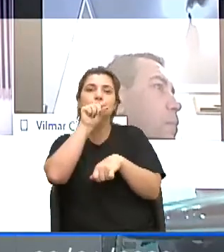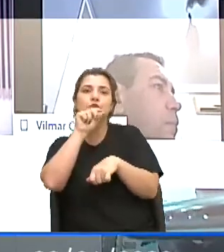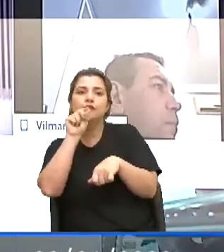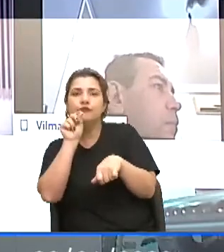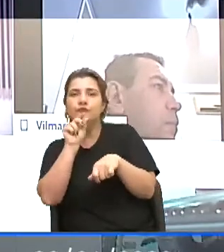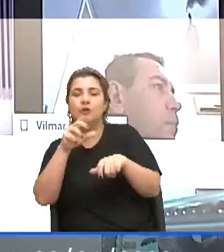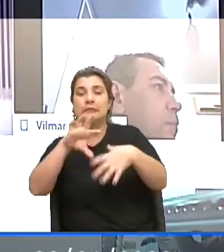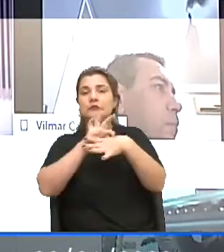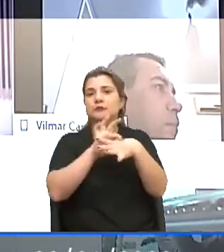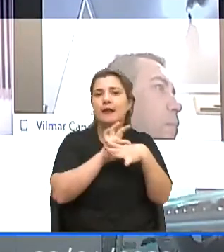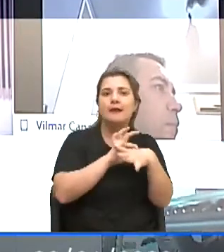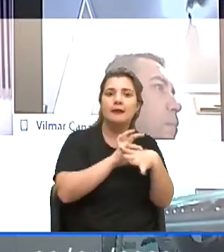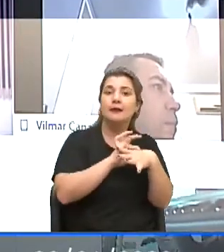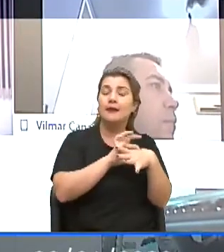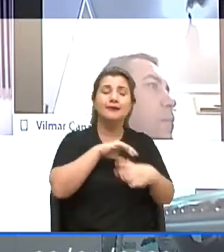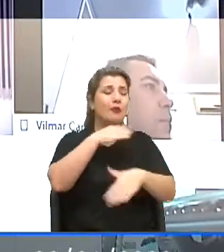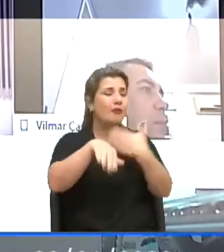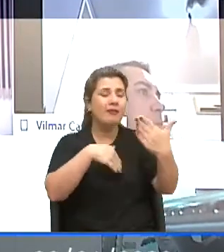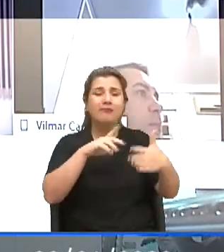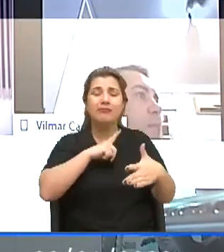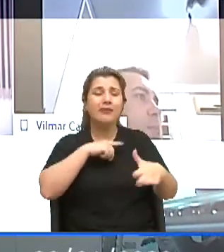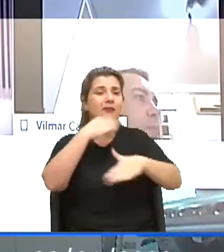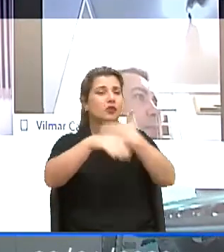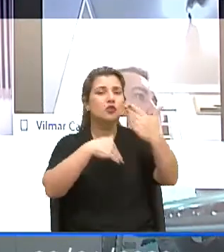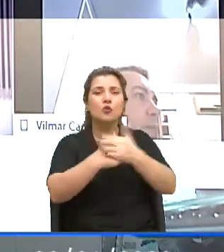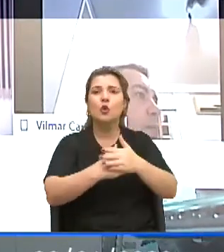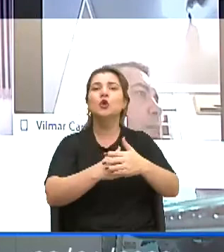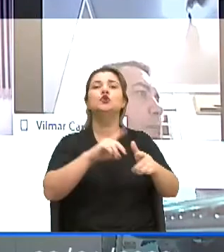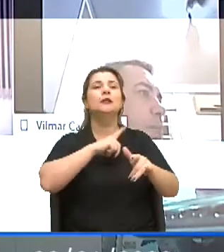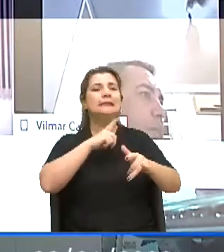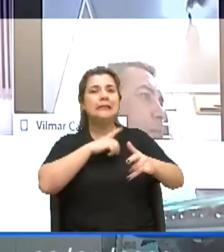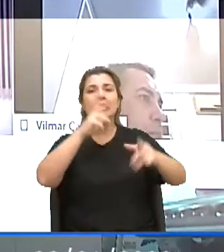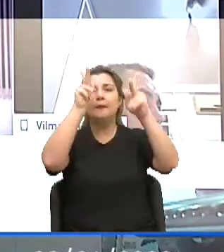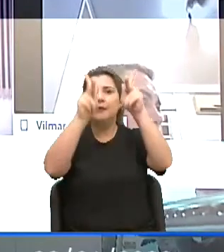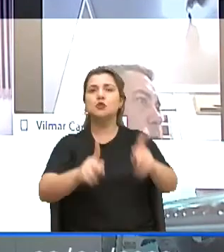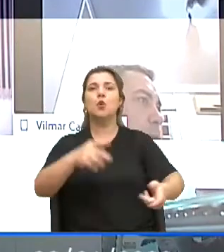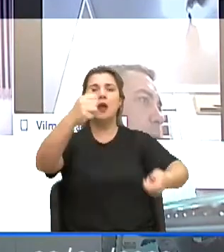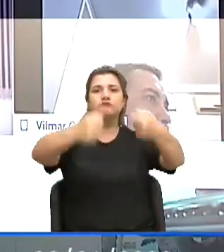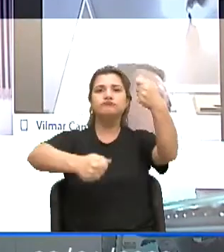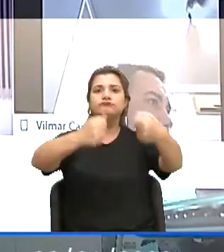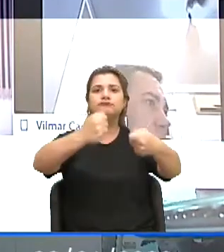que tem tudo no confinamento. Então, nós temos toda uma cadeia, tem o caminhoneiro que transporta o animal